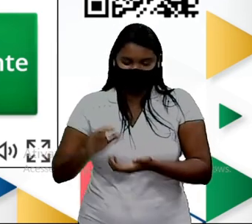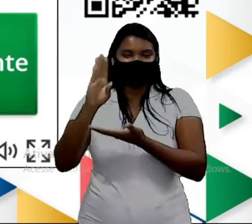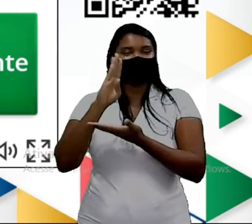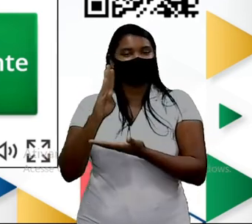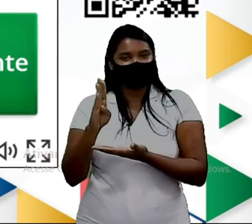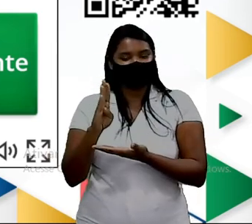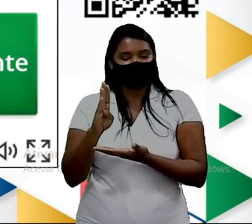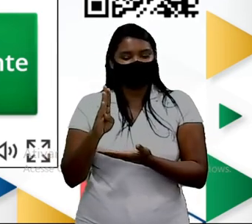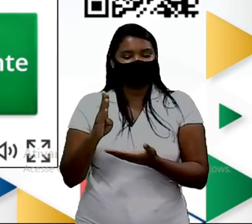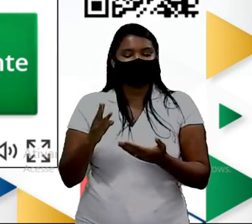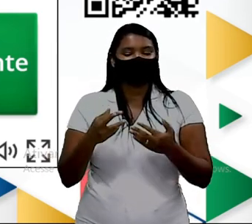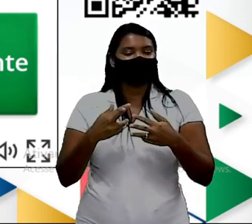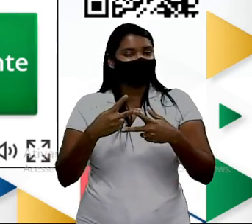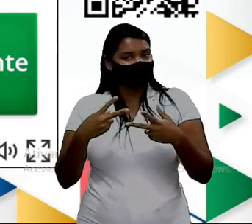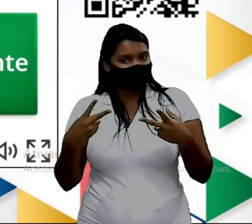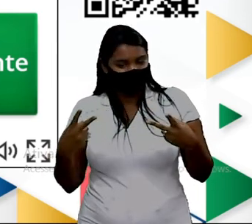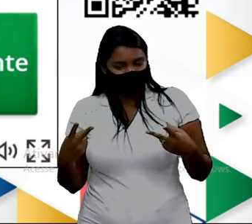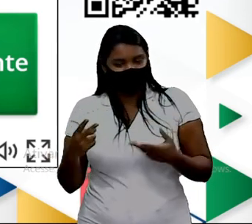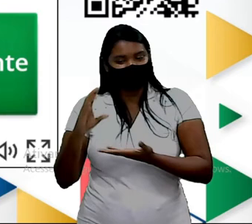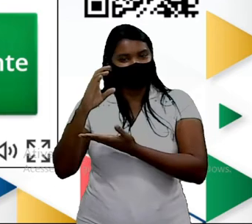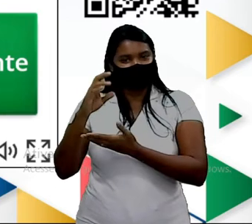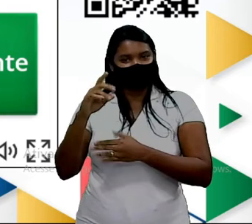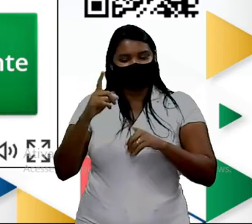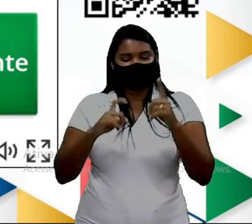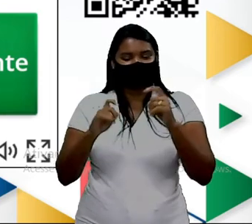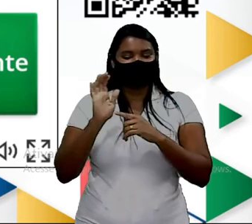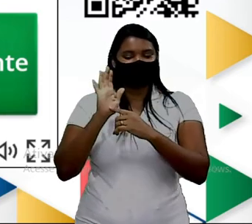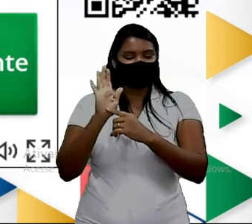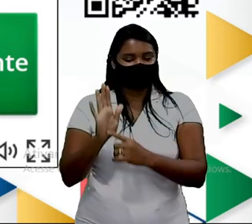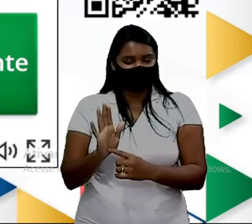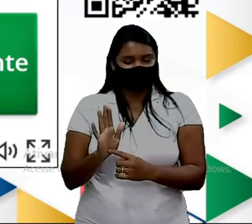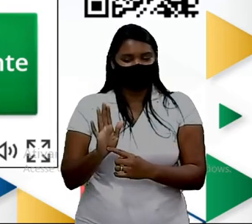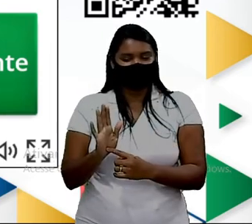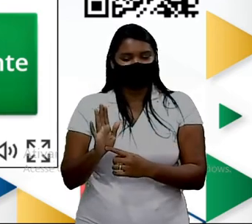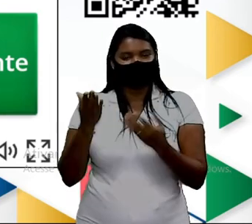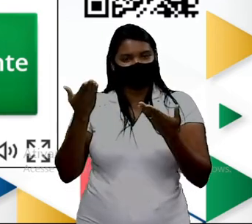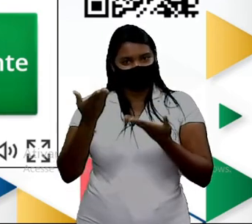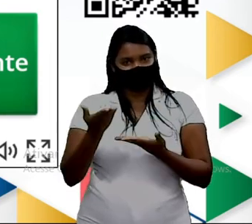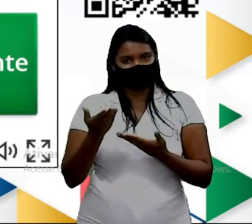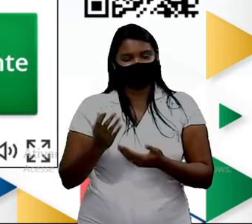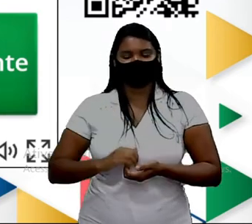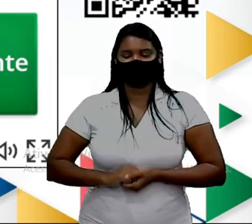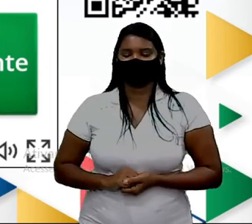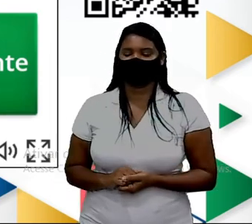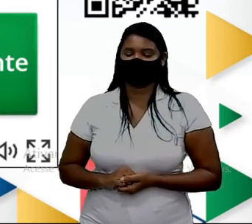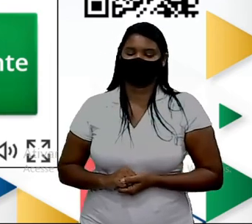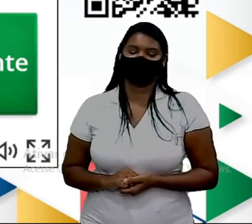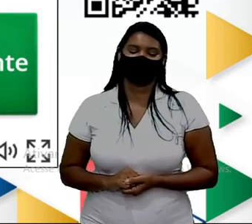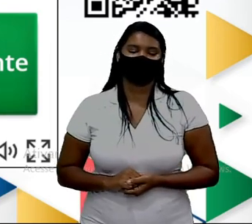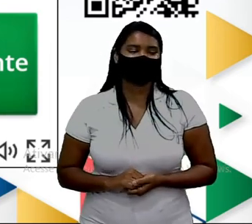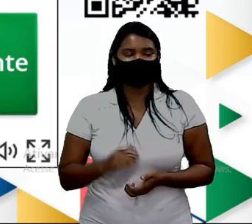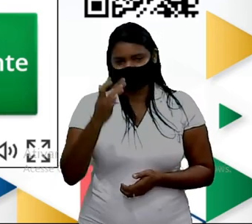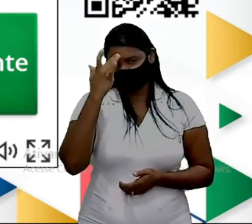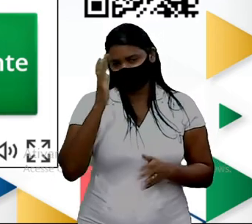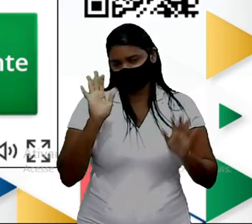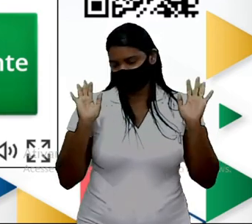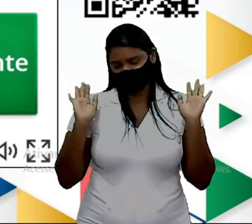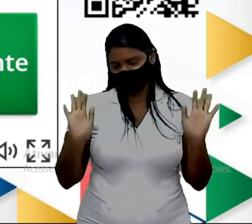B, variável. Item C, expressão. Item D, coeficiente. Tá fácil demais,